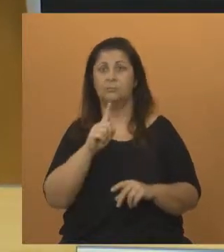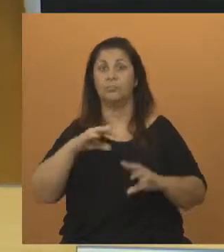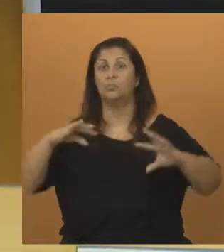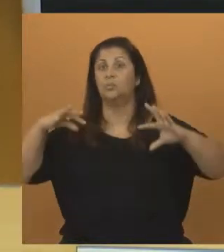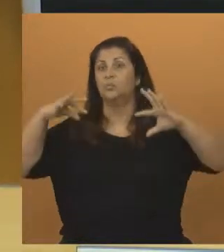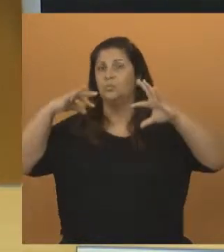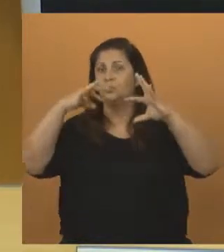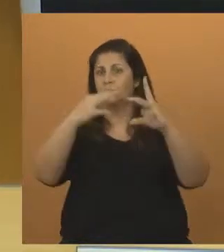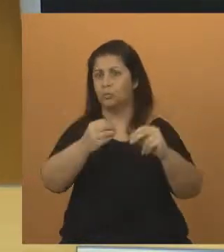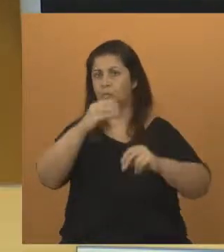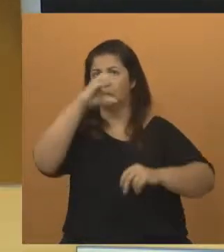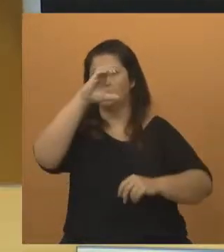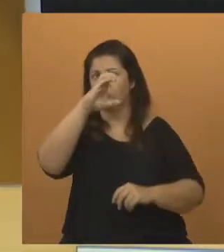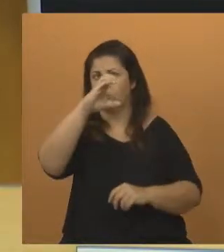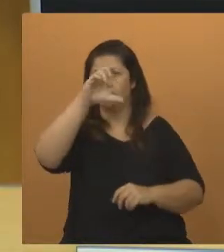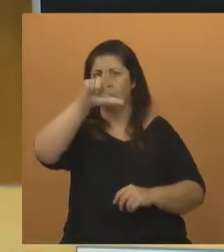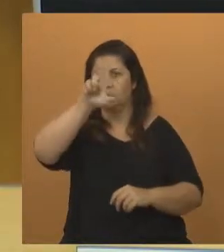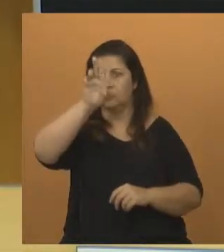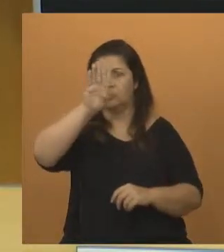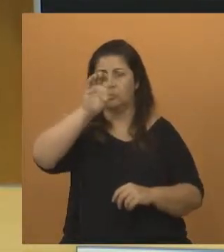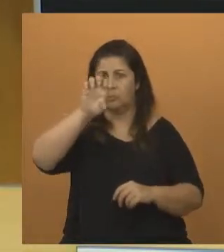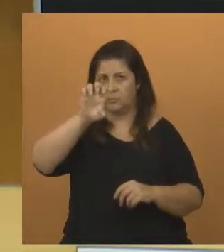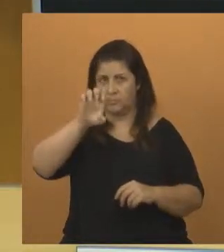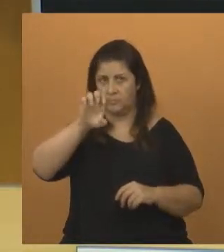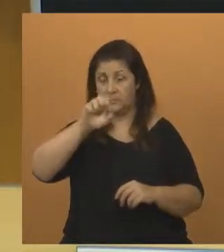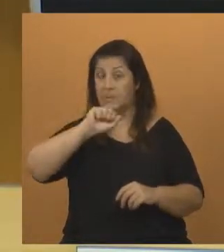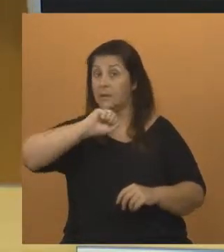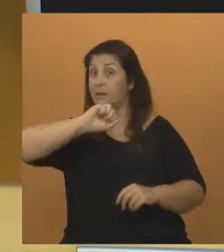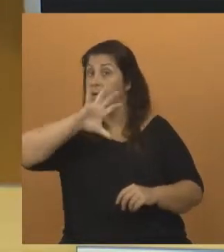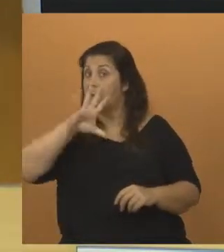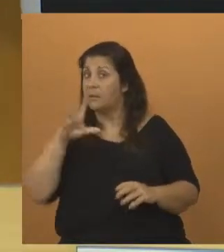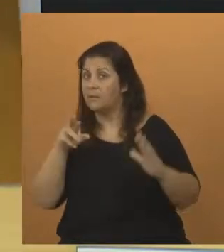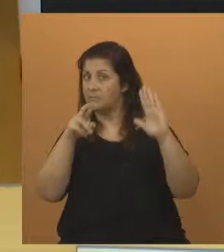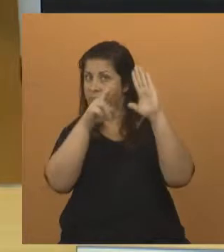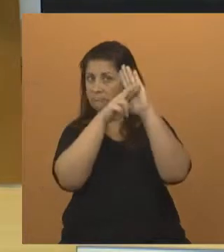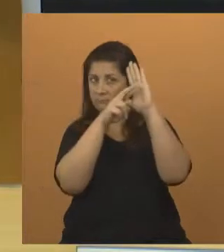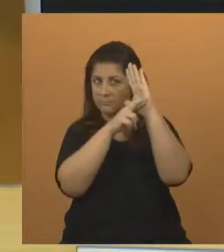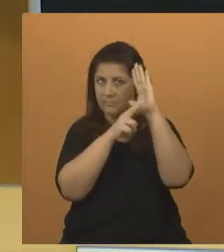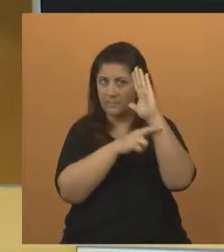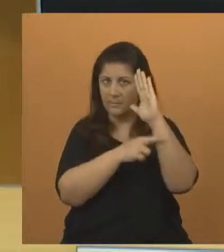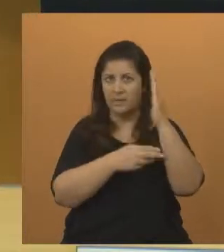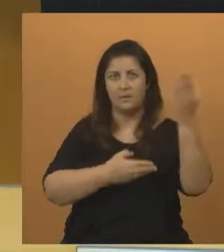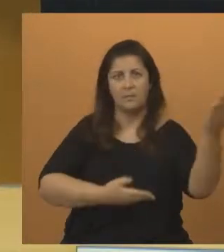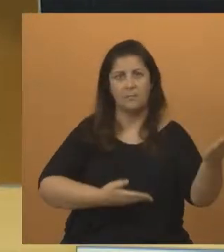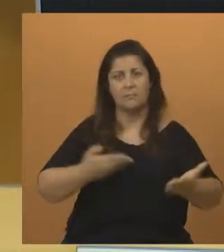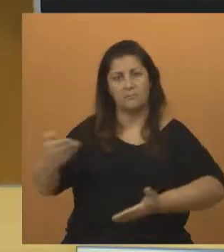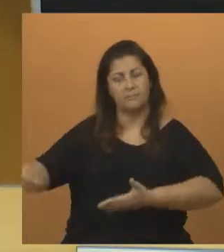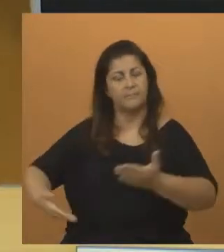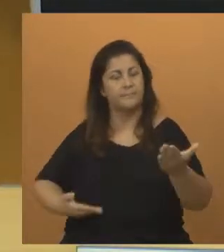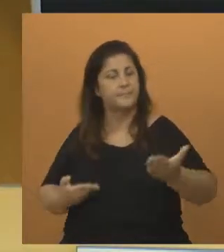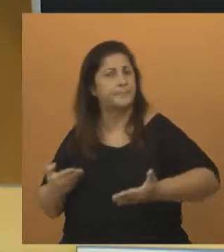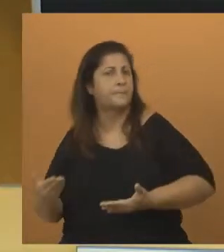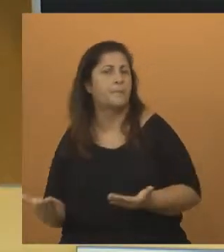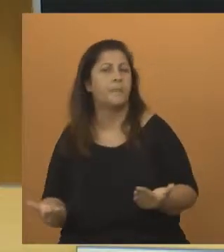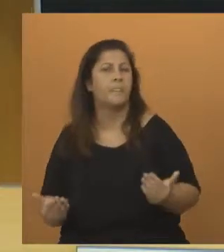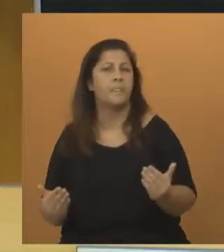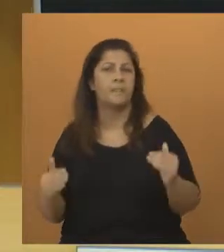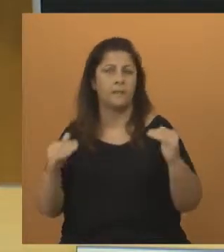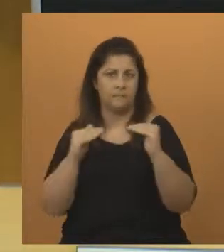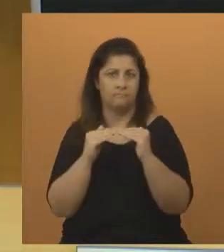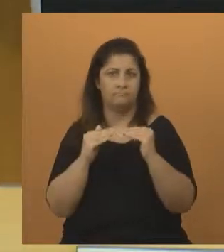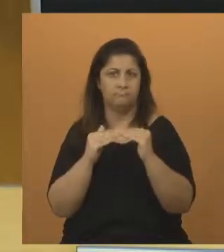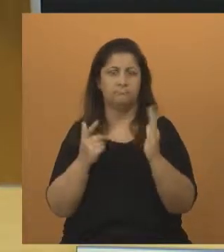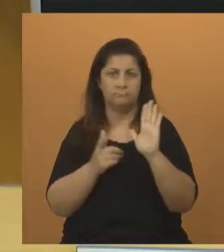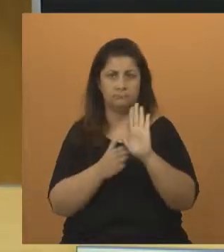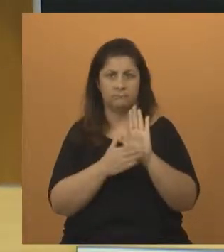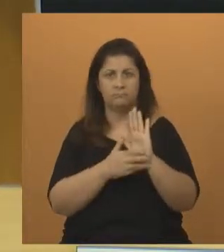os clubes favorecidos, porque aqui está bem claro os critérios de parceria, de acordo no